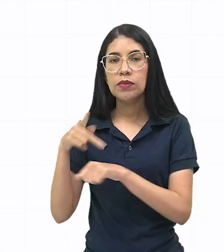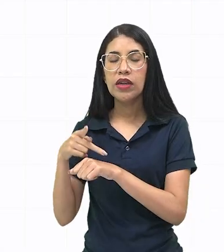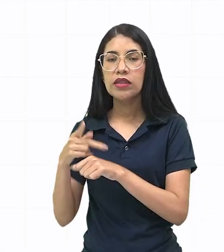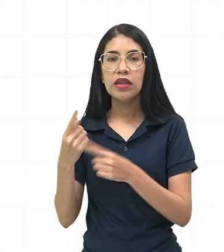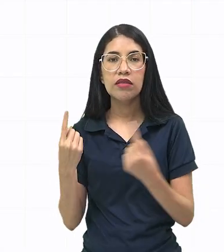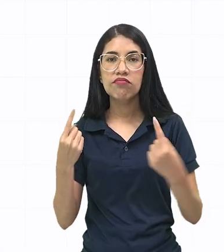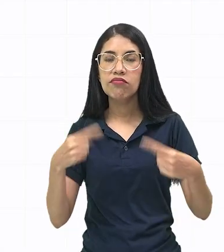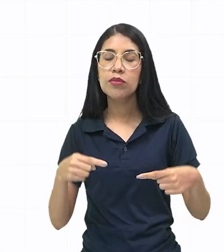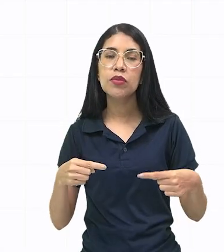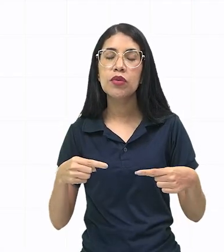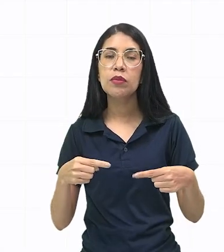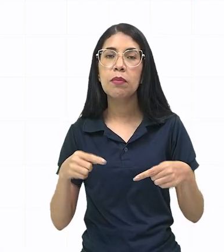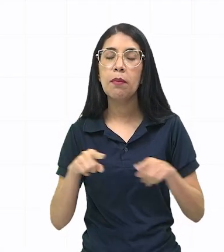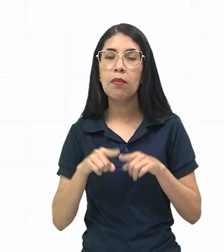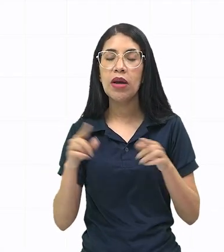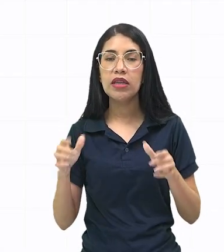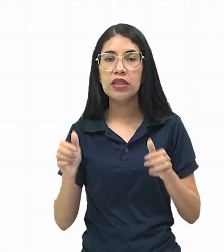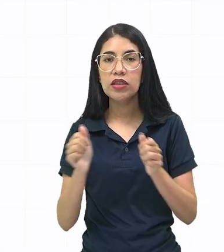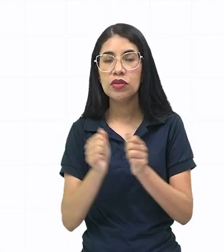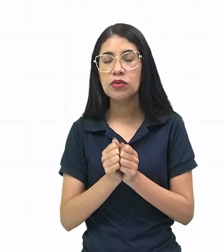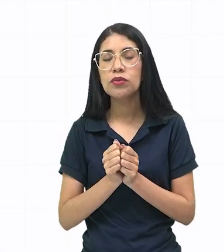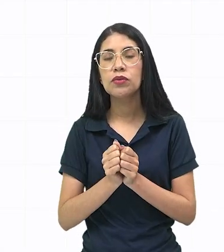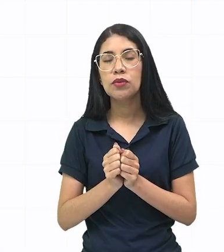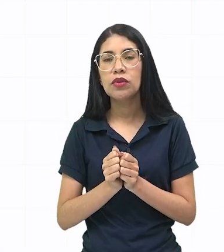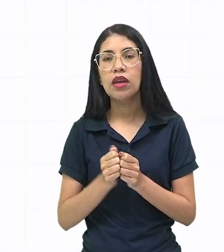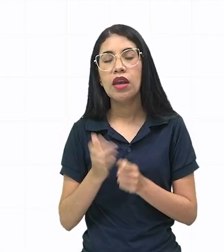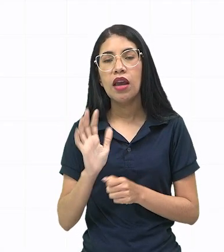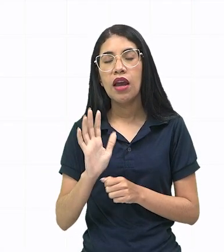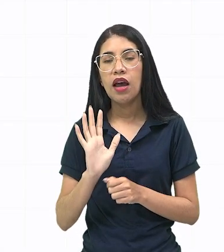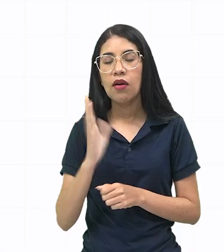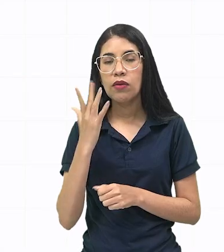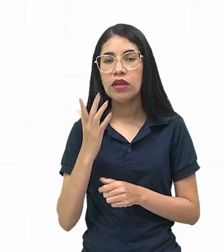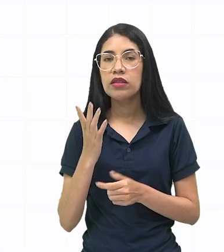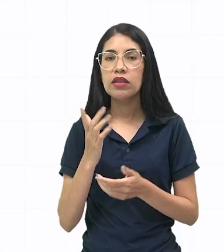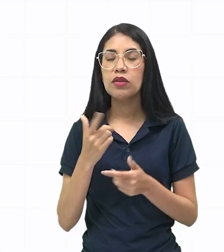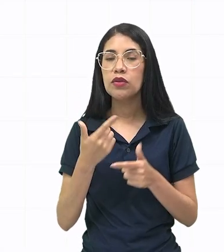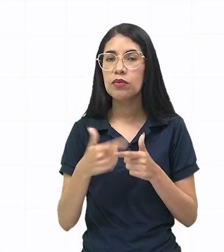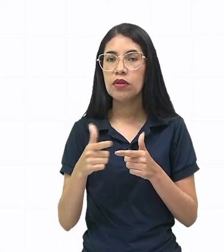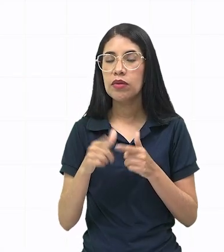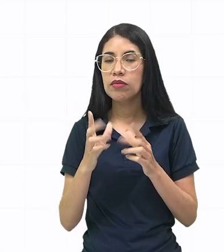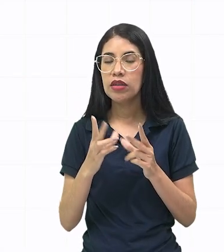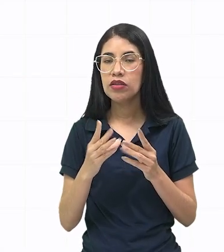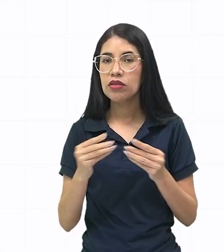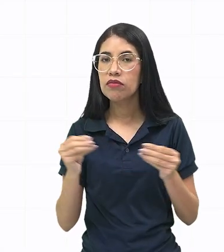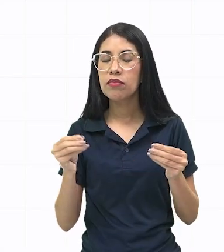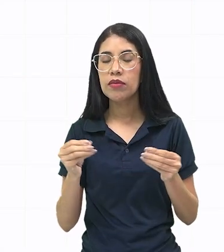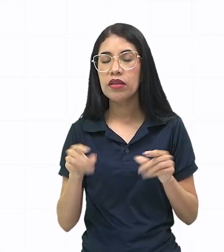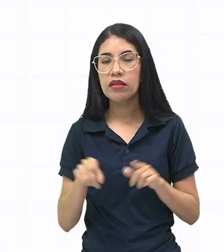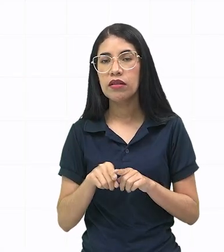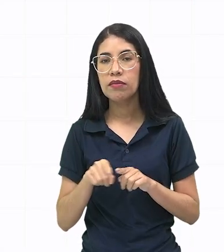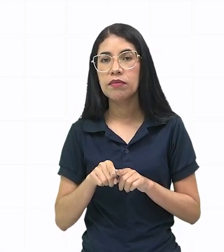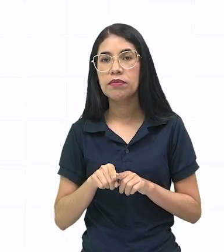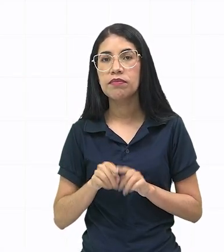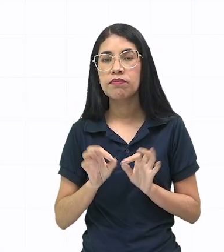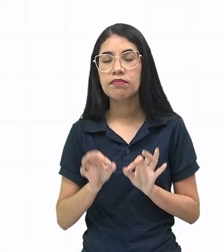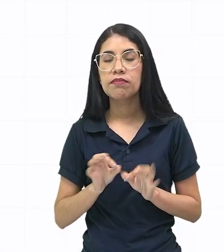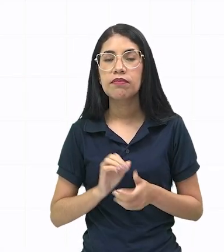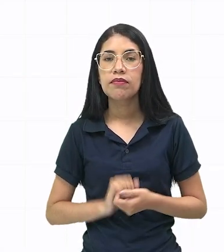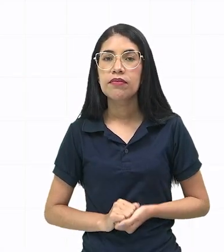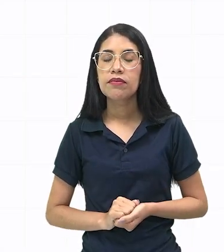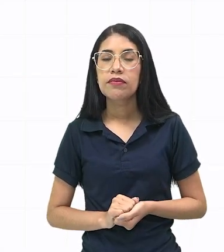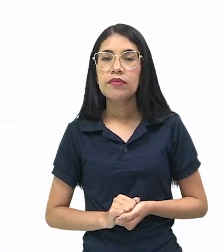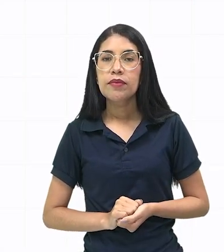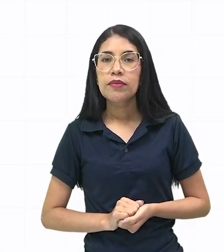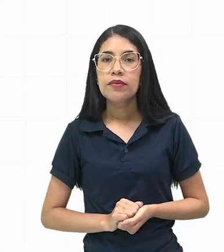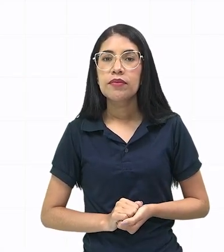se unir em um bloco econômico e se deram bem e acaba que esse conflito ele pode diminuir. A tensão, na realidade, entre esses países